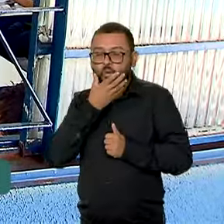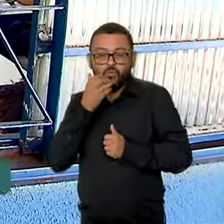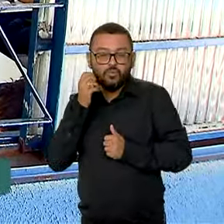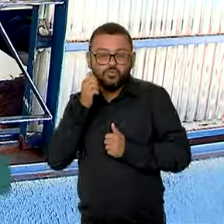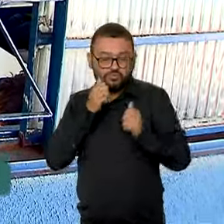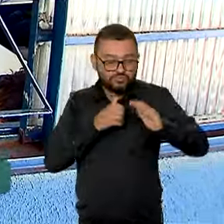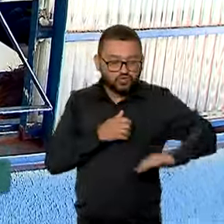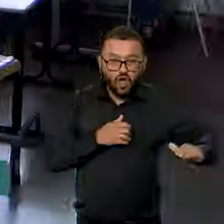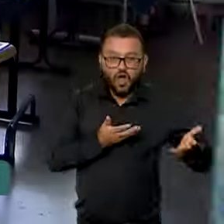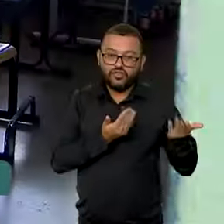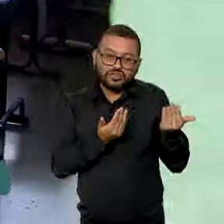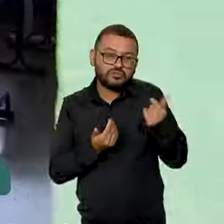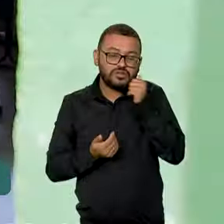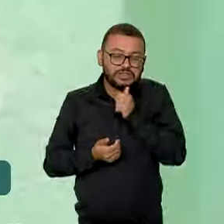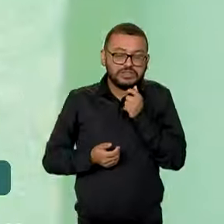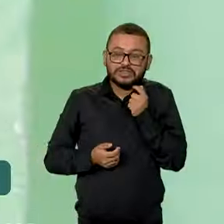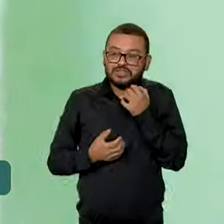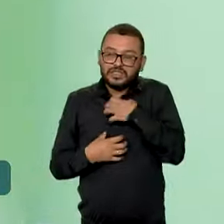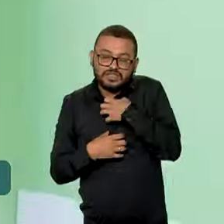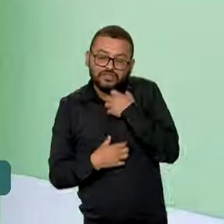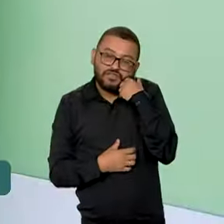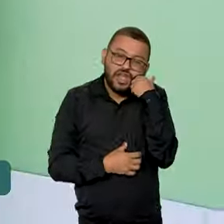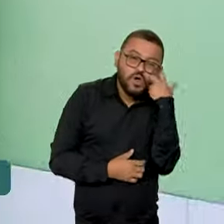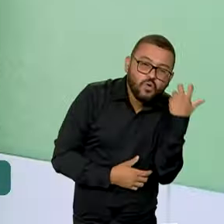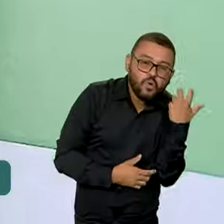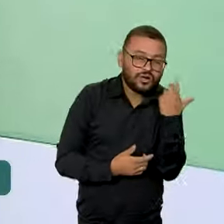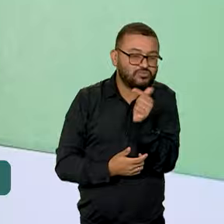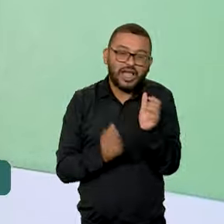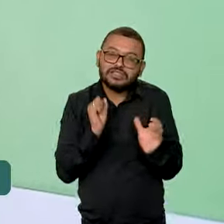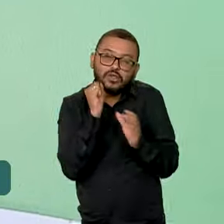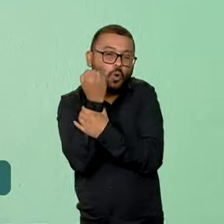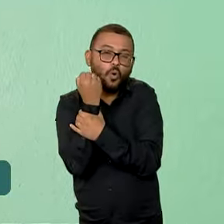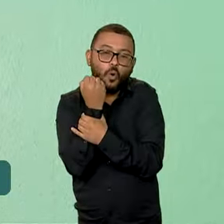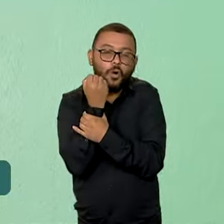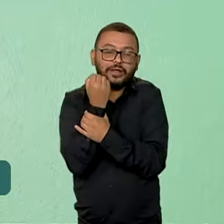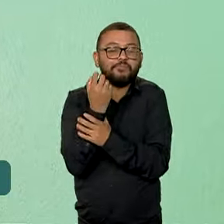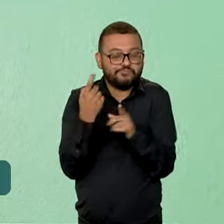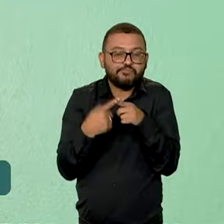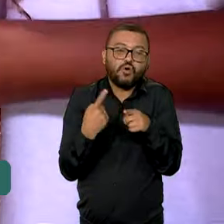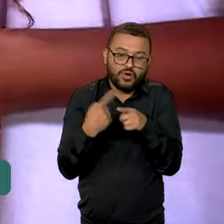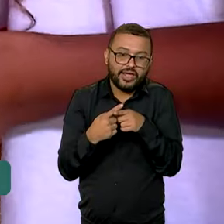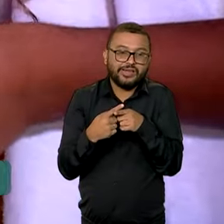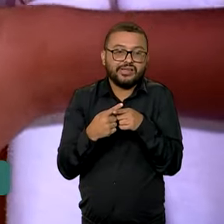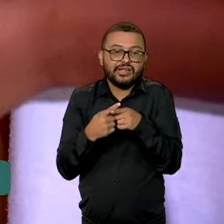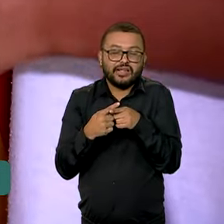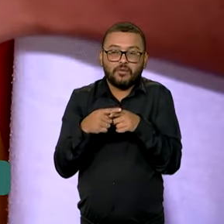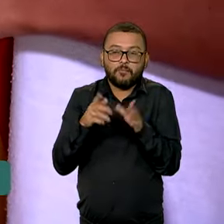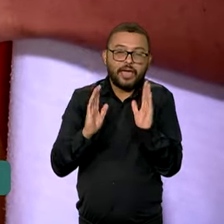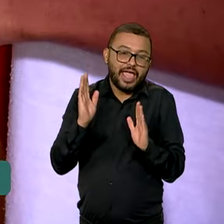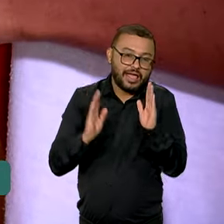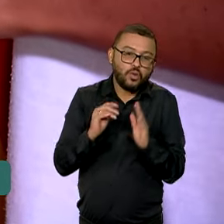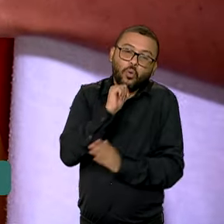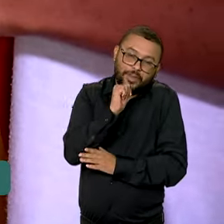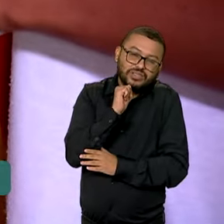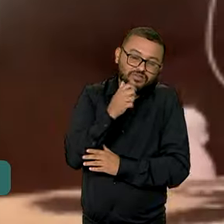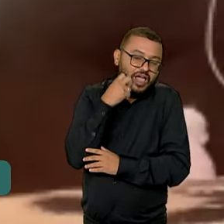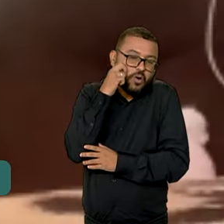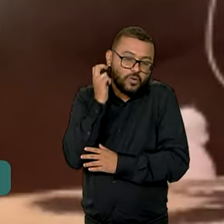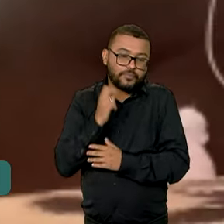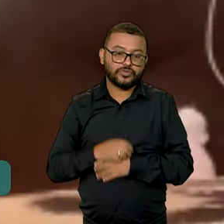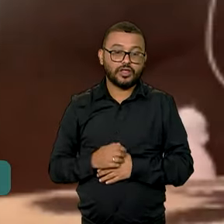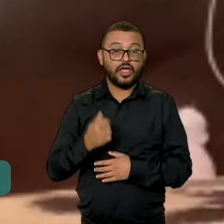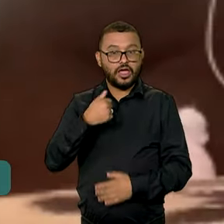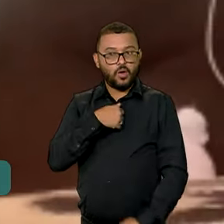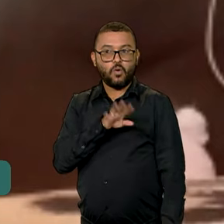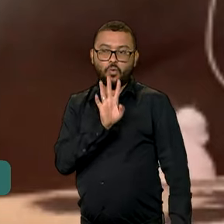sintam desconfortáveis, inseguras e até mesmo envergonhadas durante esse período menstrual. Quando eu